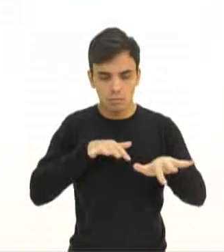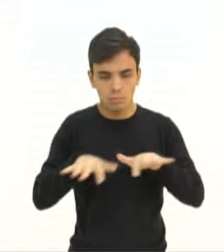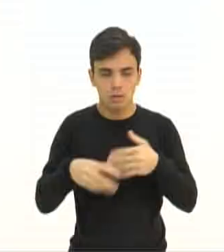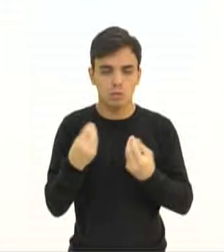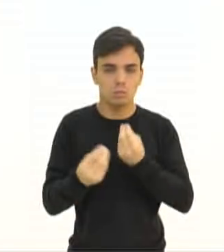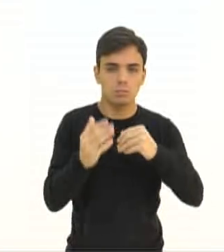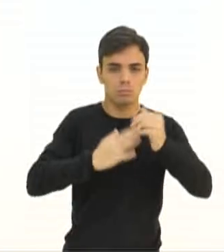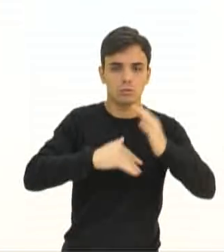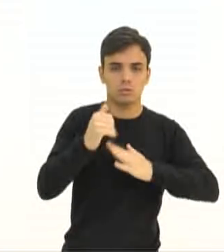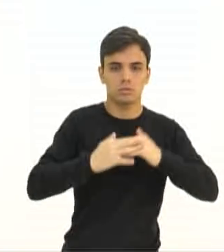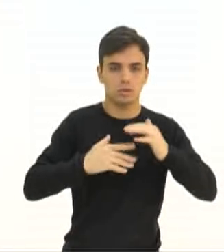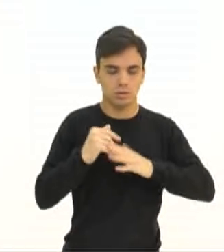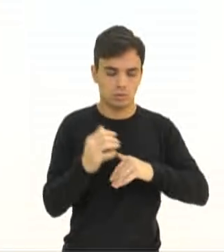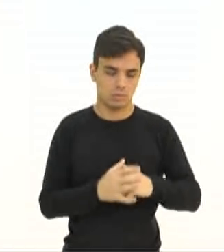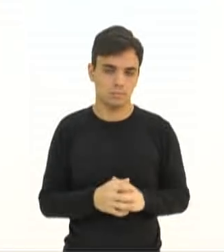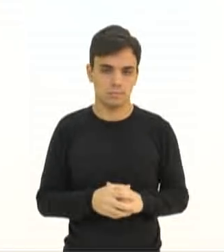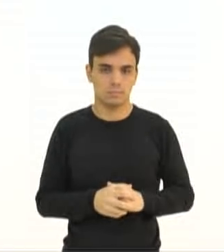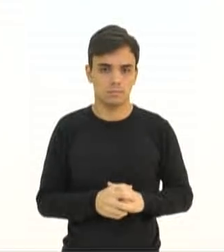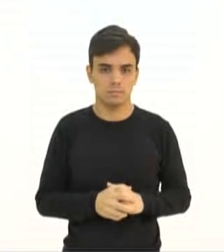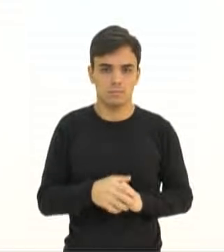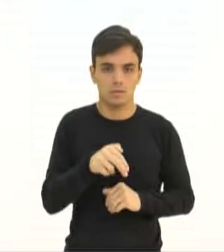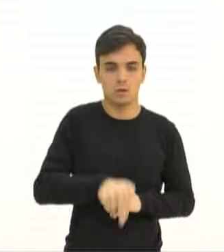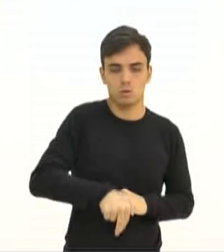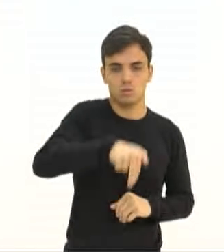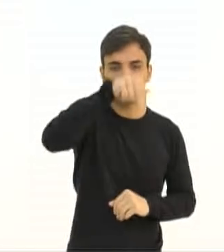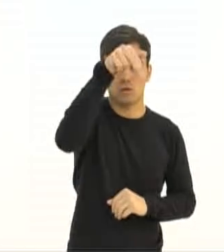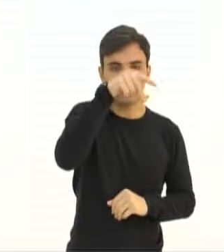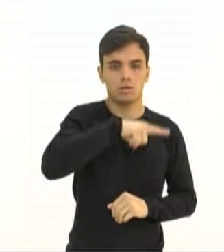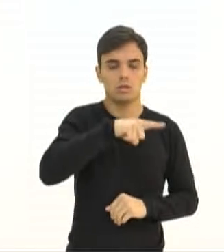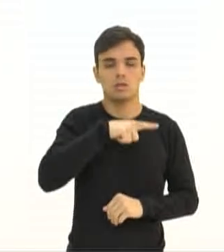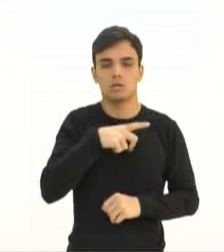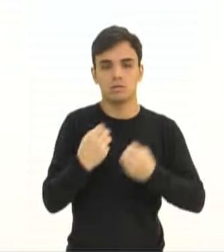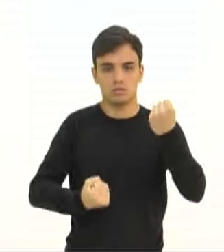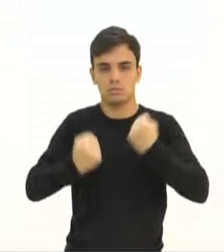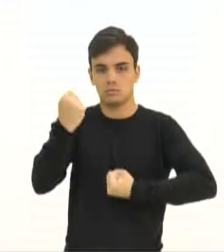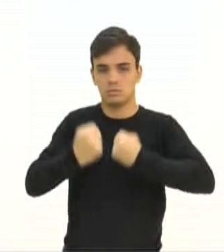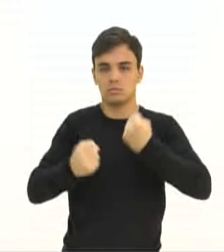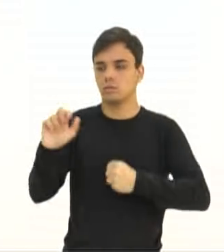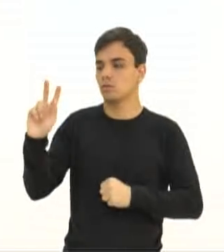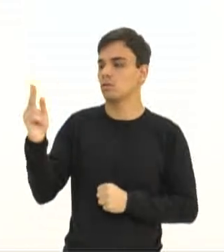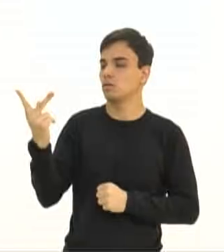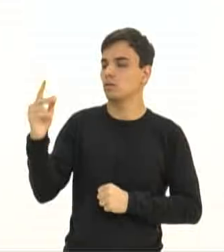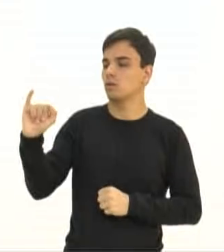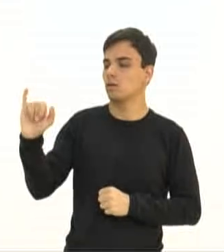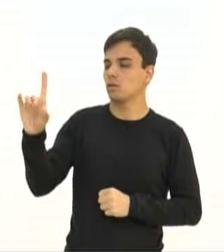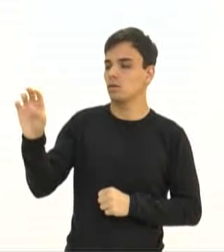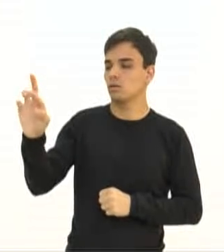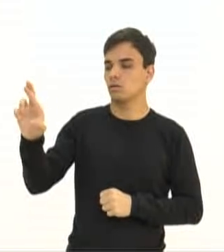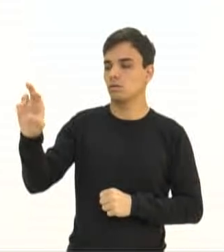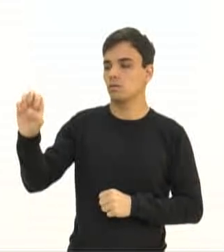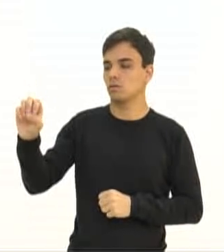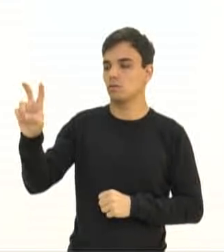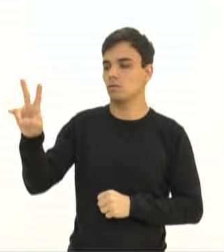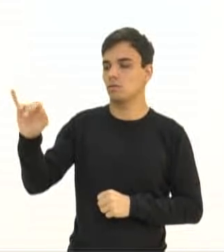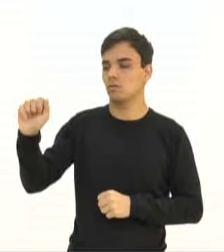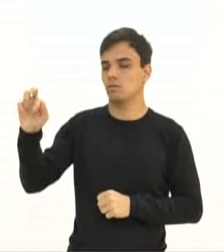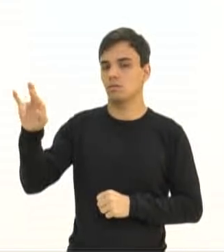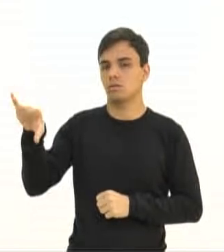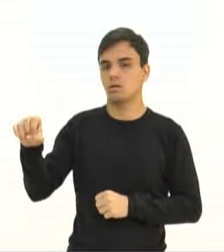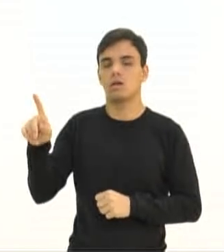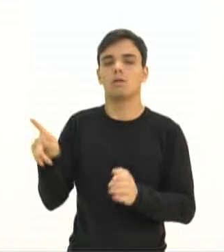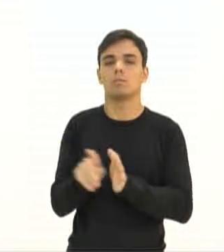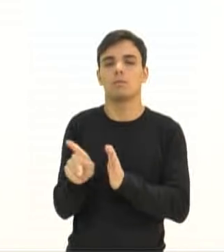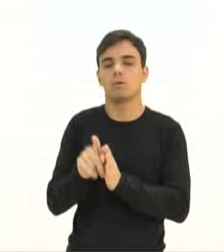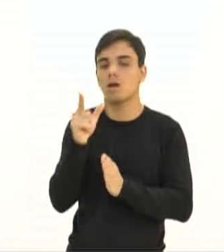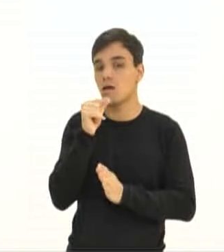que isso circula? Na região Norte, nós vamos ter o transporte hidroviário, a locomoção através dos rios, né? É